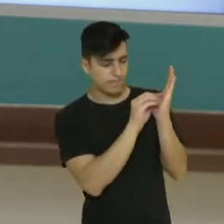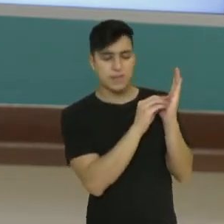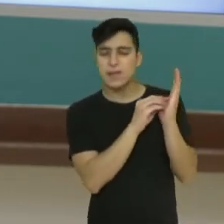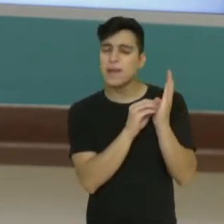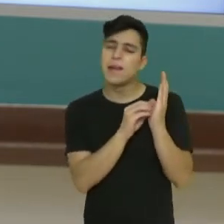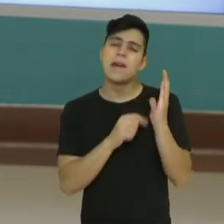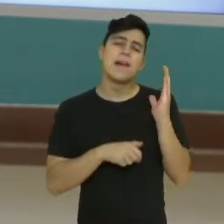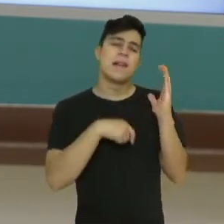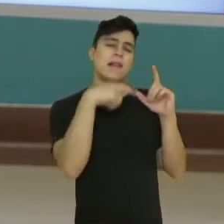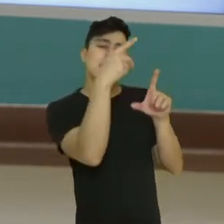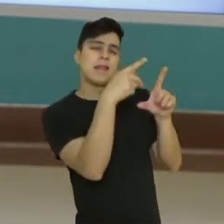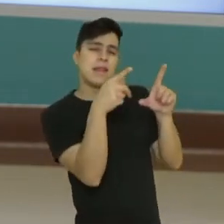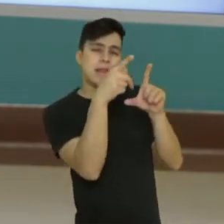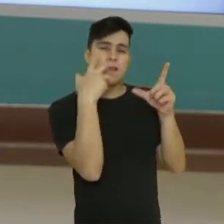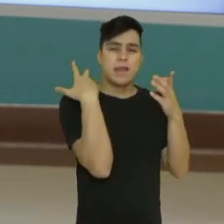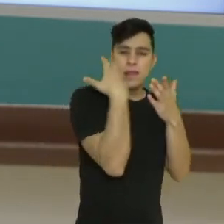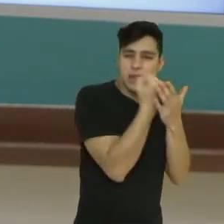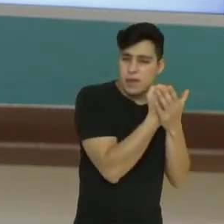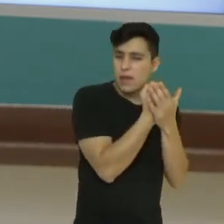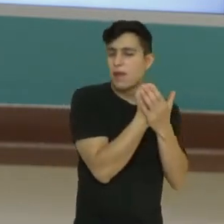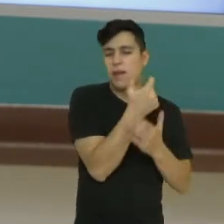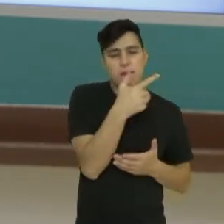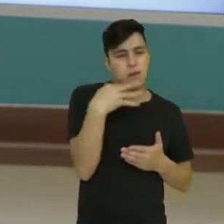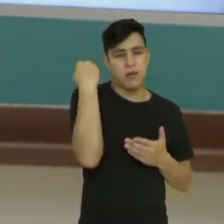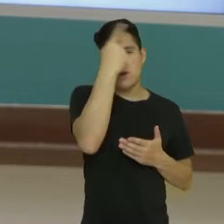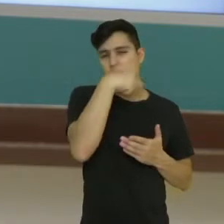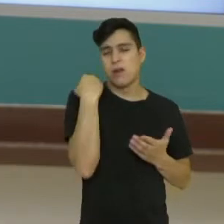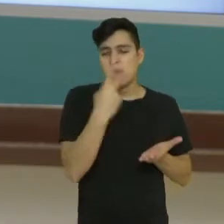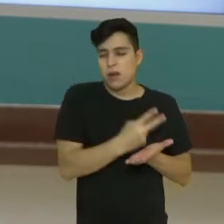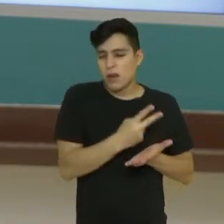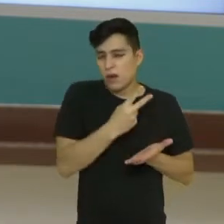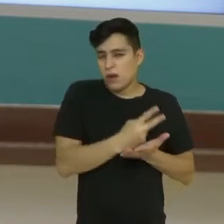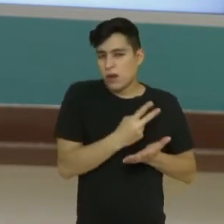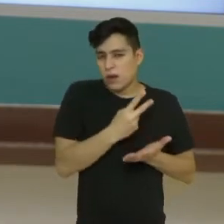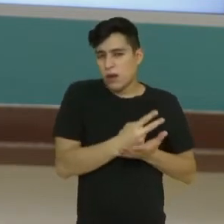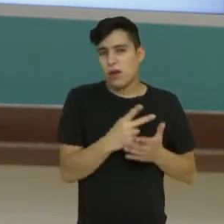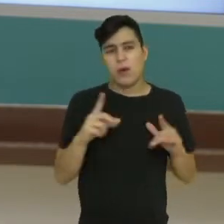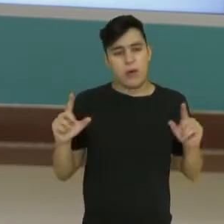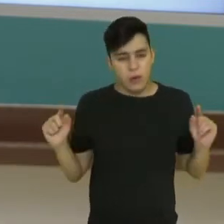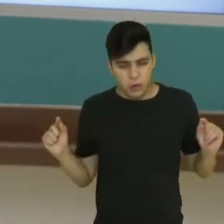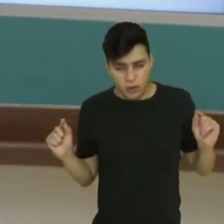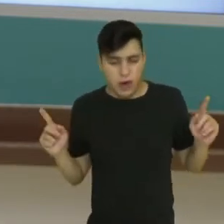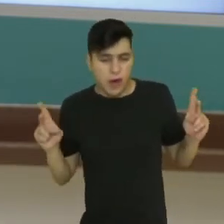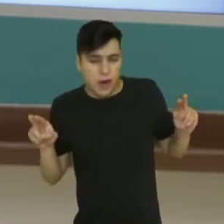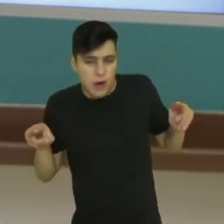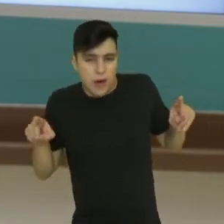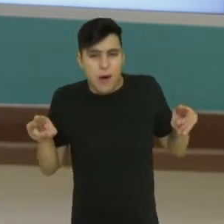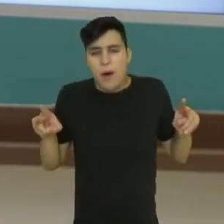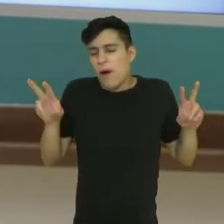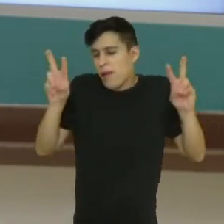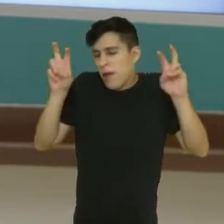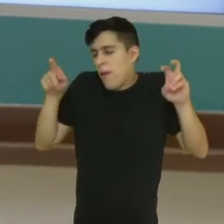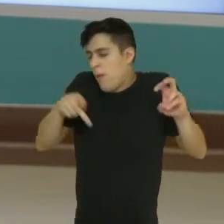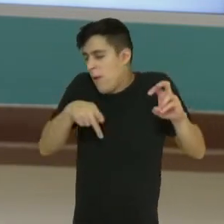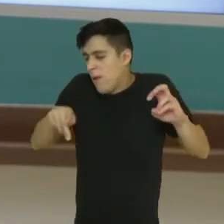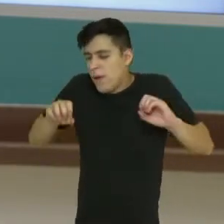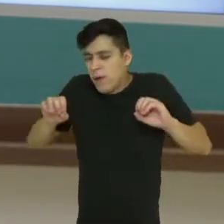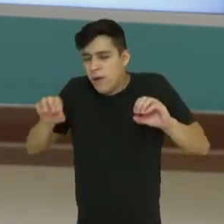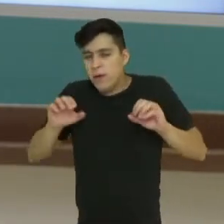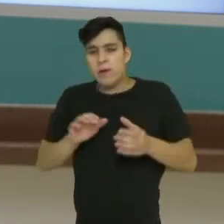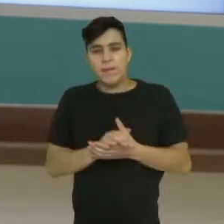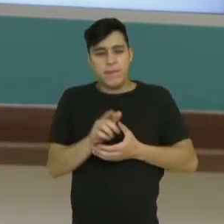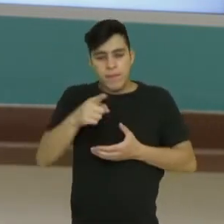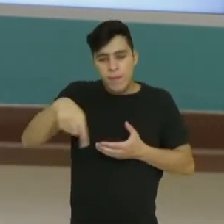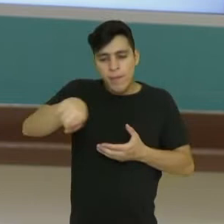nas paredes e esse registro estava lá 24 horas por dia, sendo um professor que estaria ensinando eles naquele momento. E mais uma coisa, eles tinham